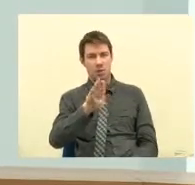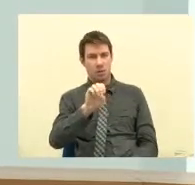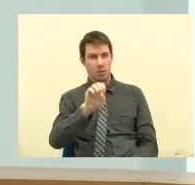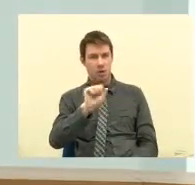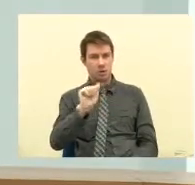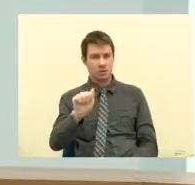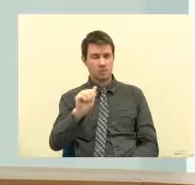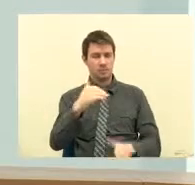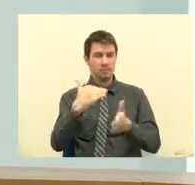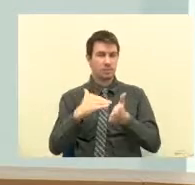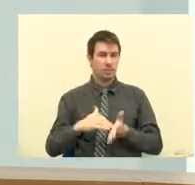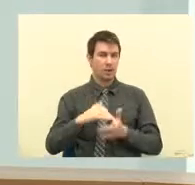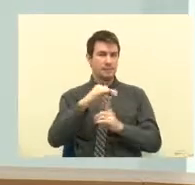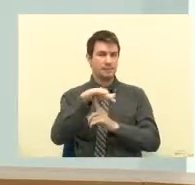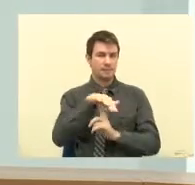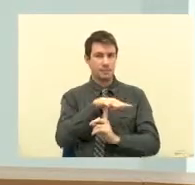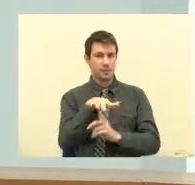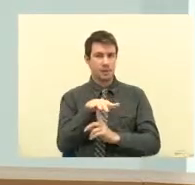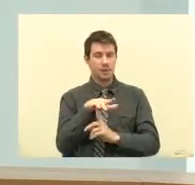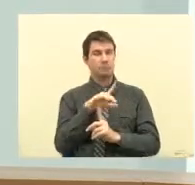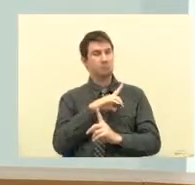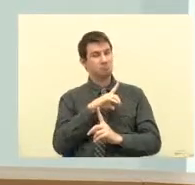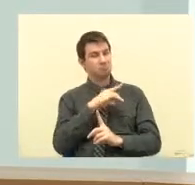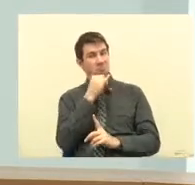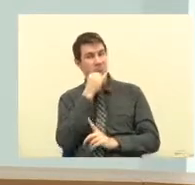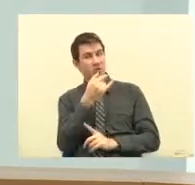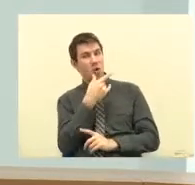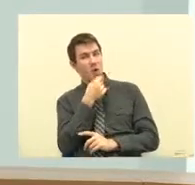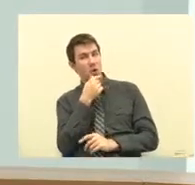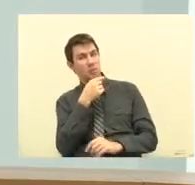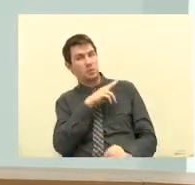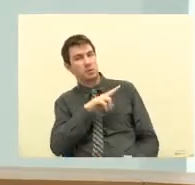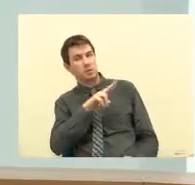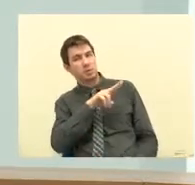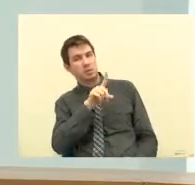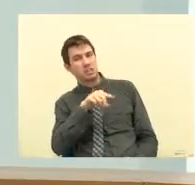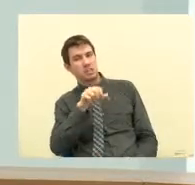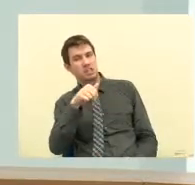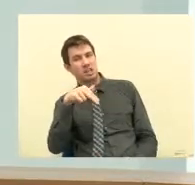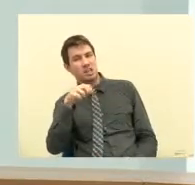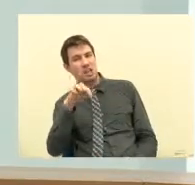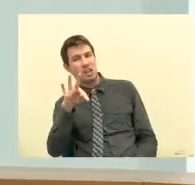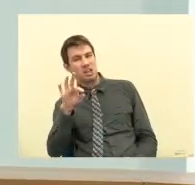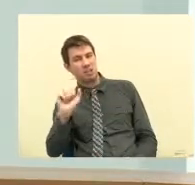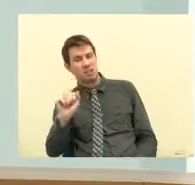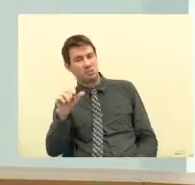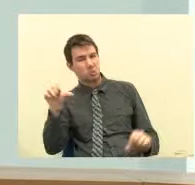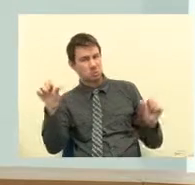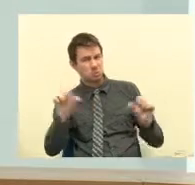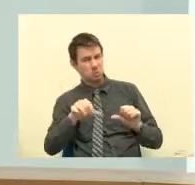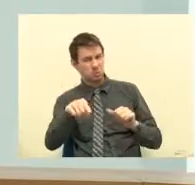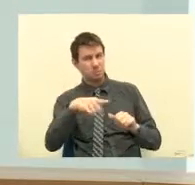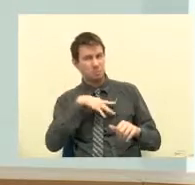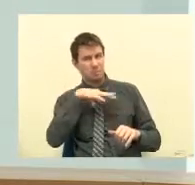administrada pelo incompetente secretário com o nome de Zaneta, secretário